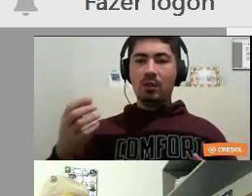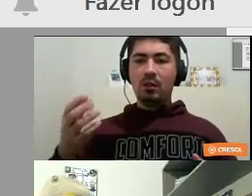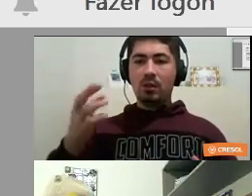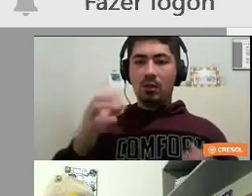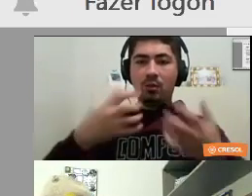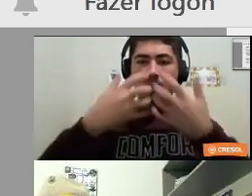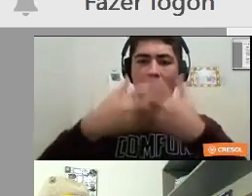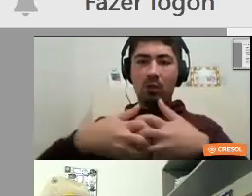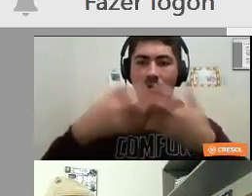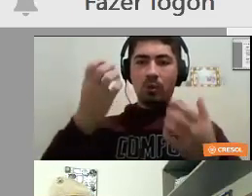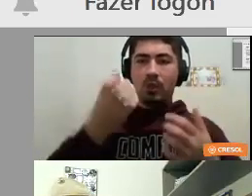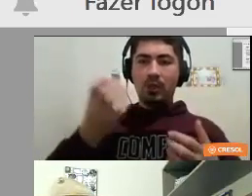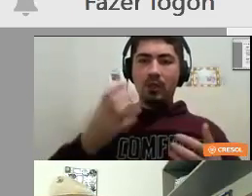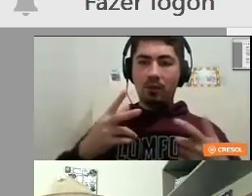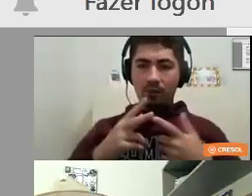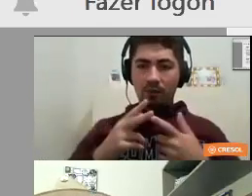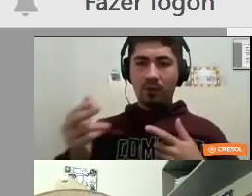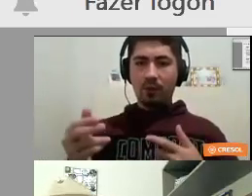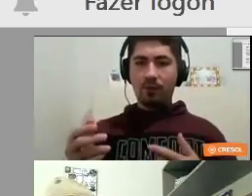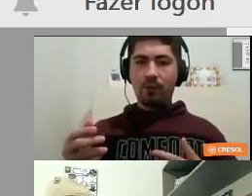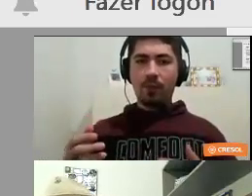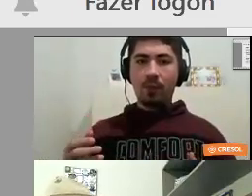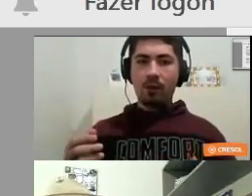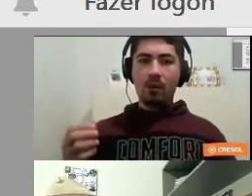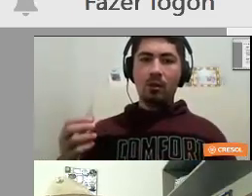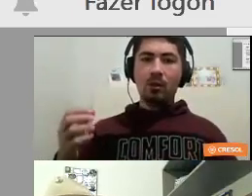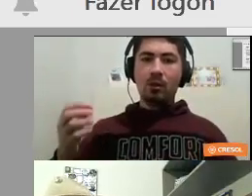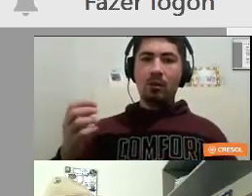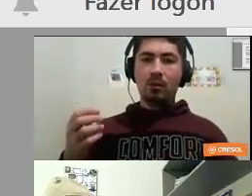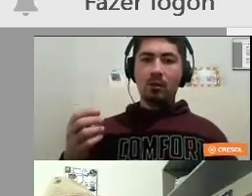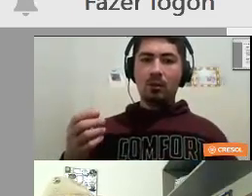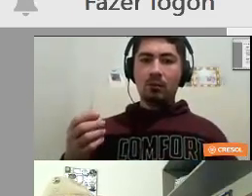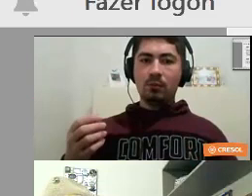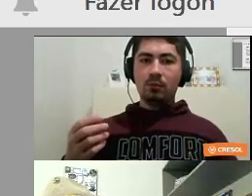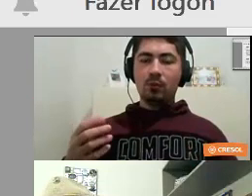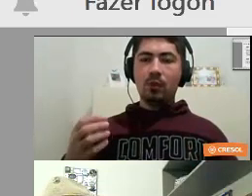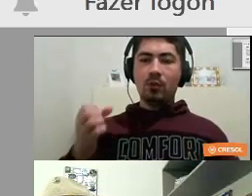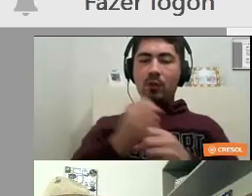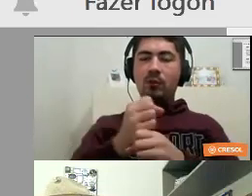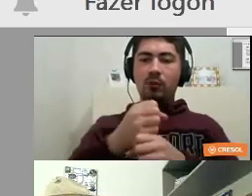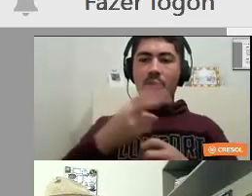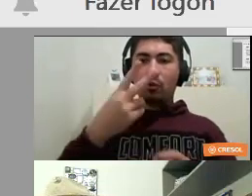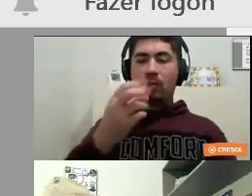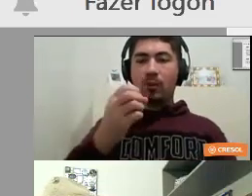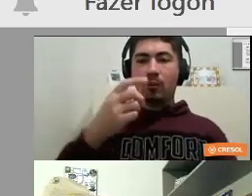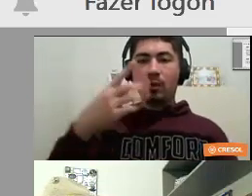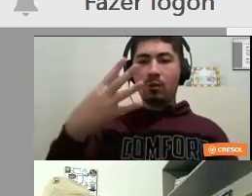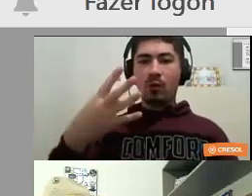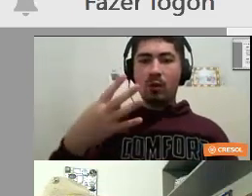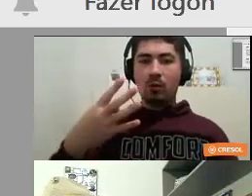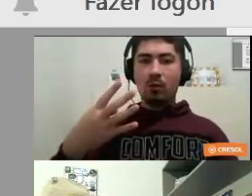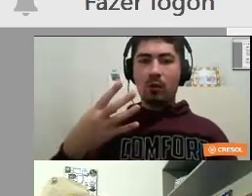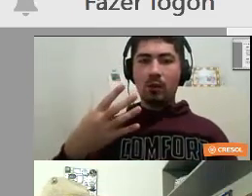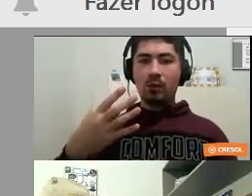vencidos. Em 2004, é realizada uma campanha sincronizada no